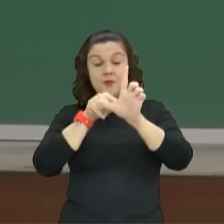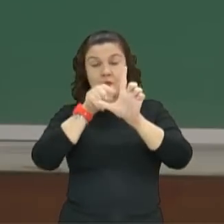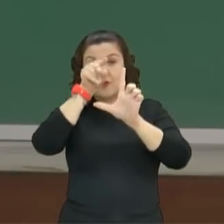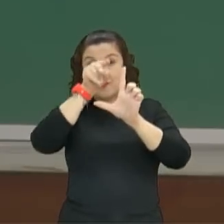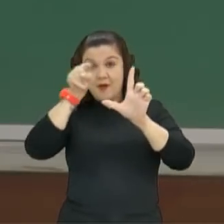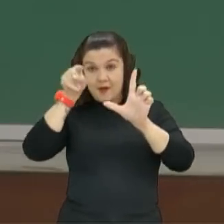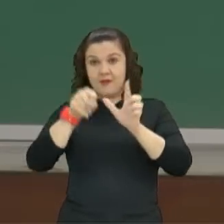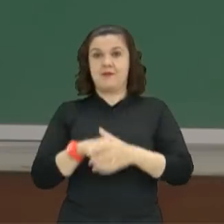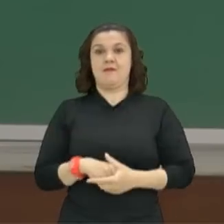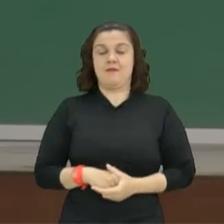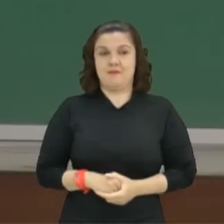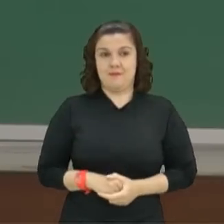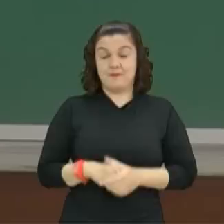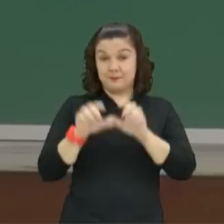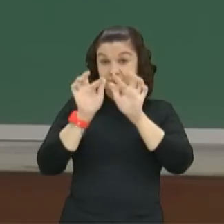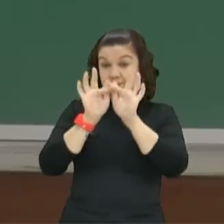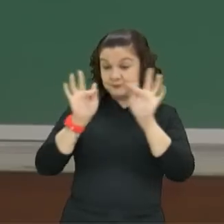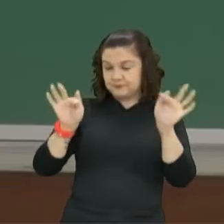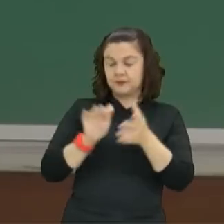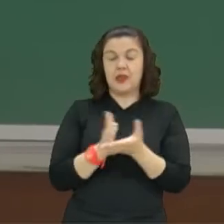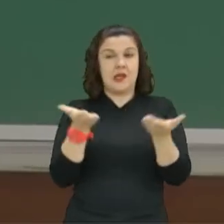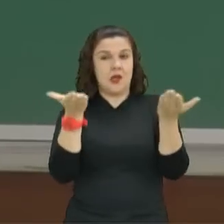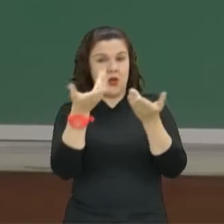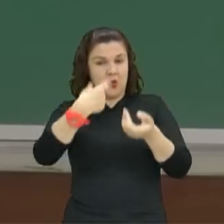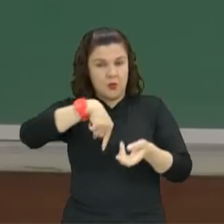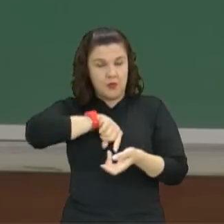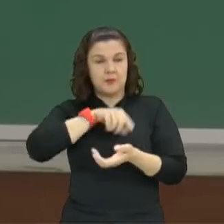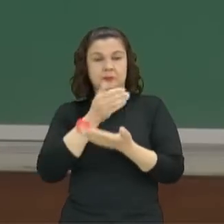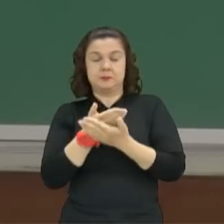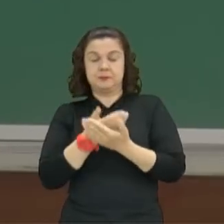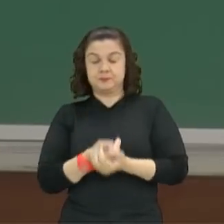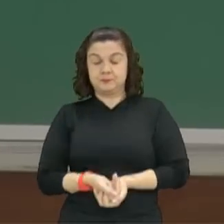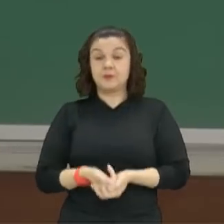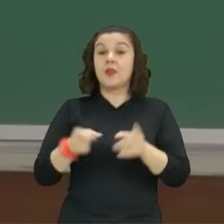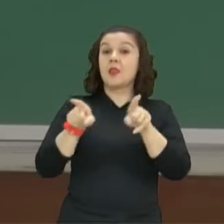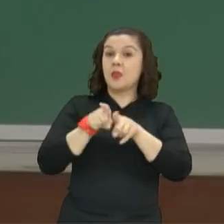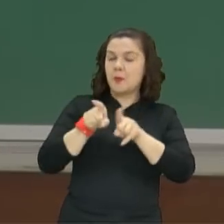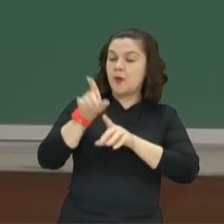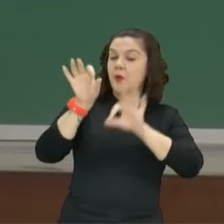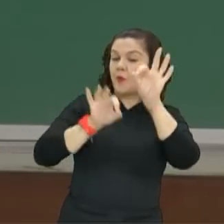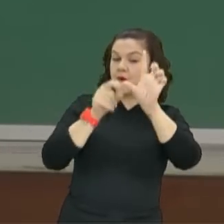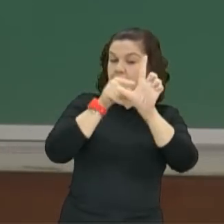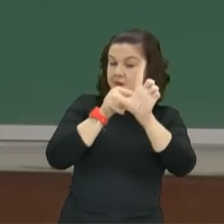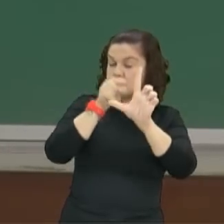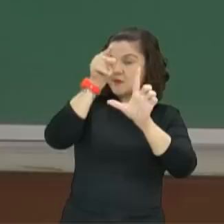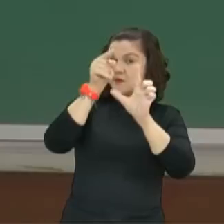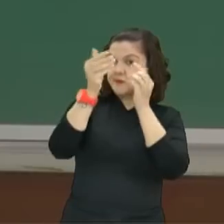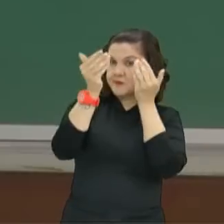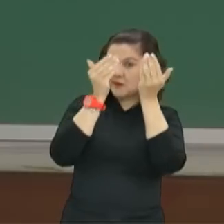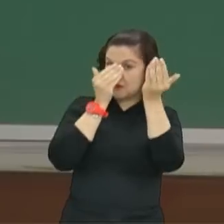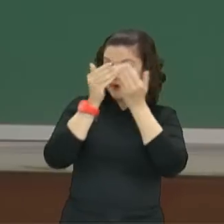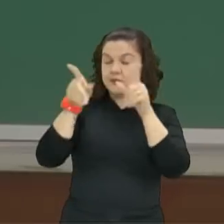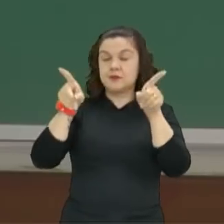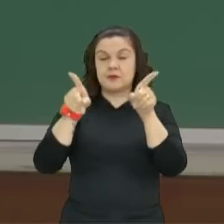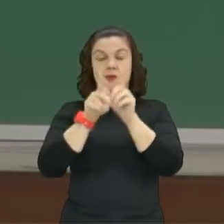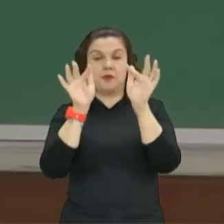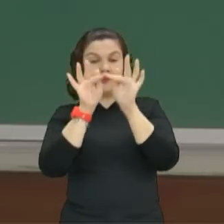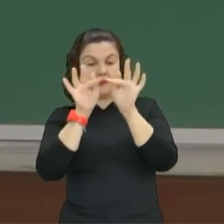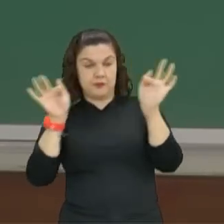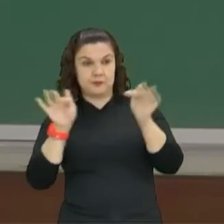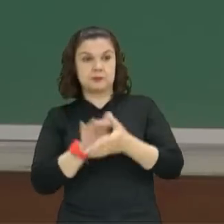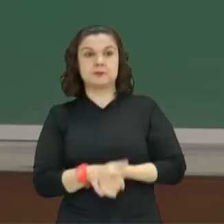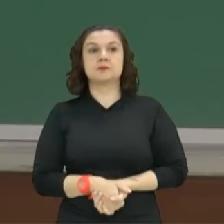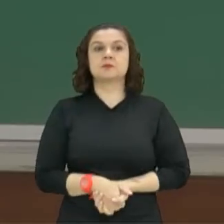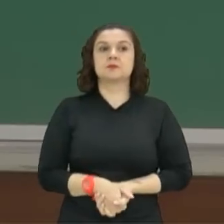exponenciais. Bom, o que, que nós vamos aprender hoje? Construção e análise de gráfico de funções.